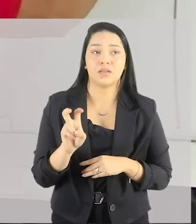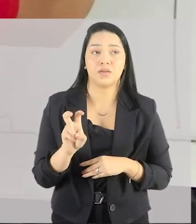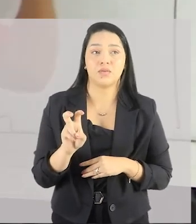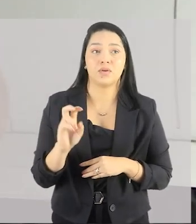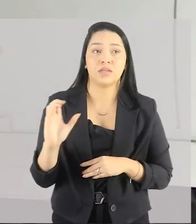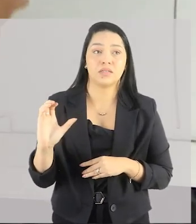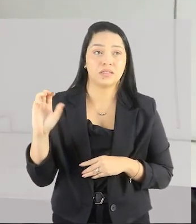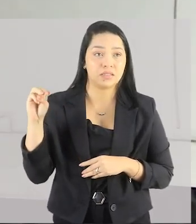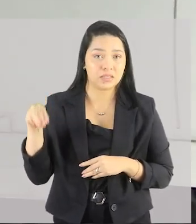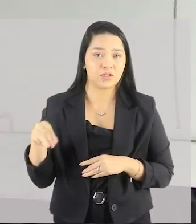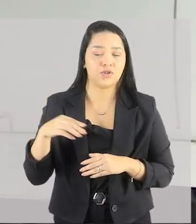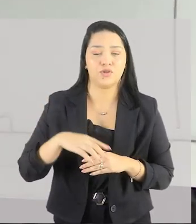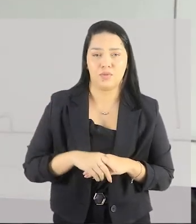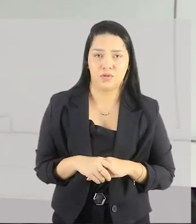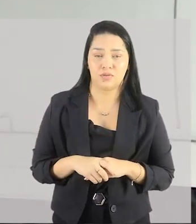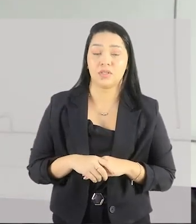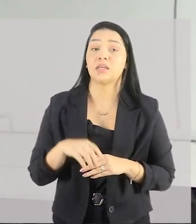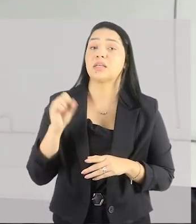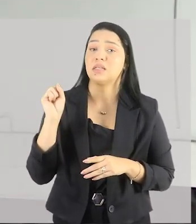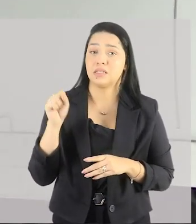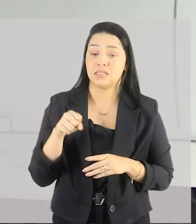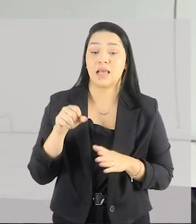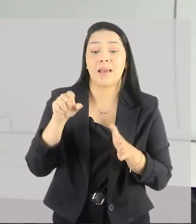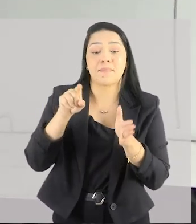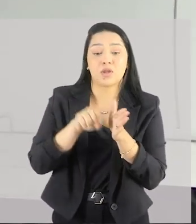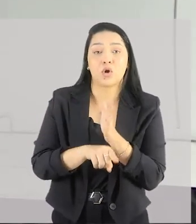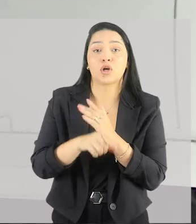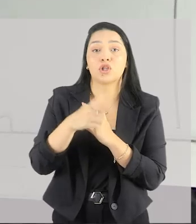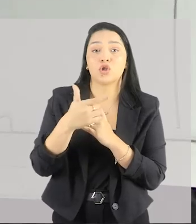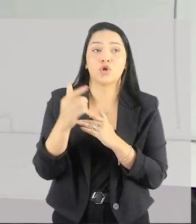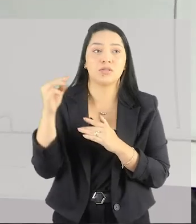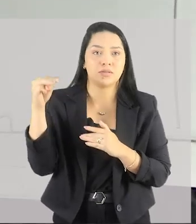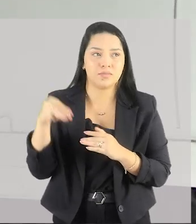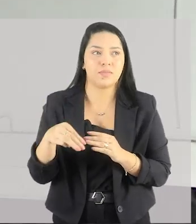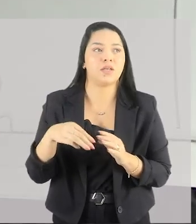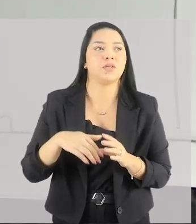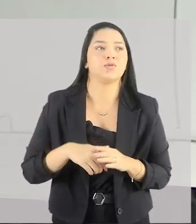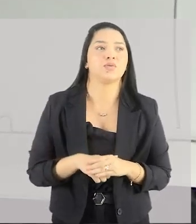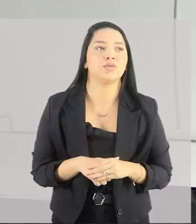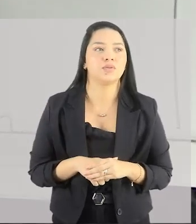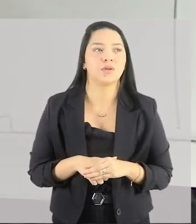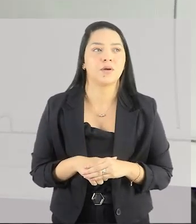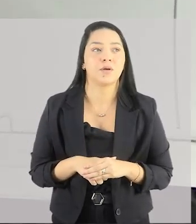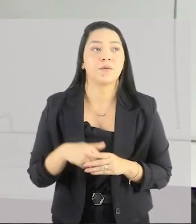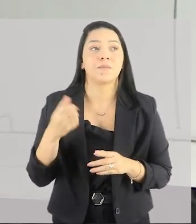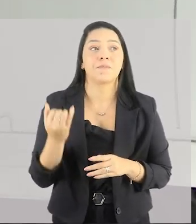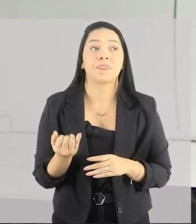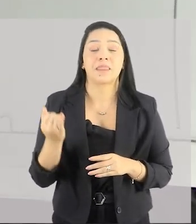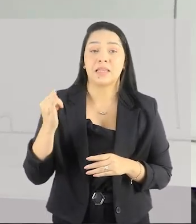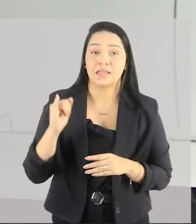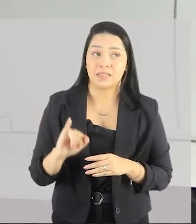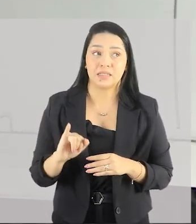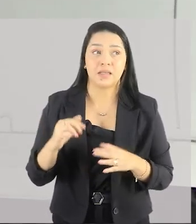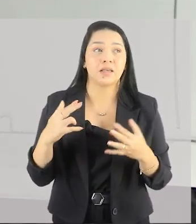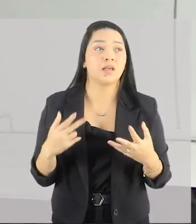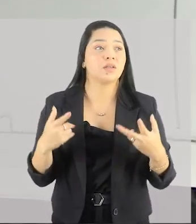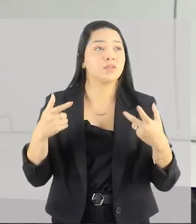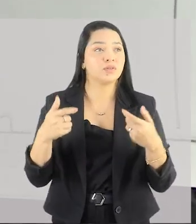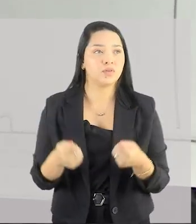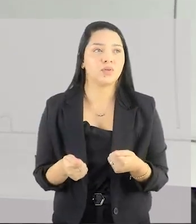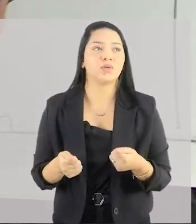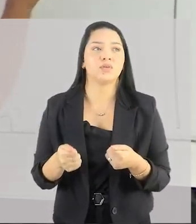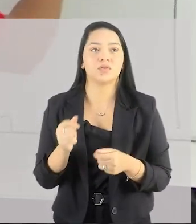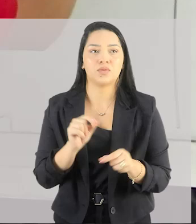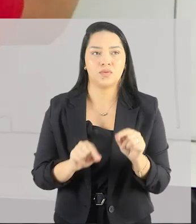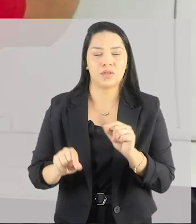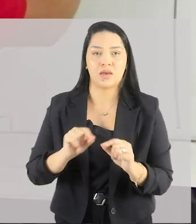135 centímetros, que realmente é menor que 2 metros, ok? Se todas as tábuas